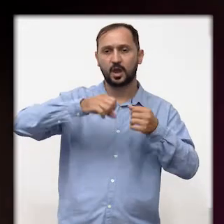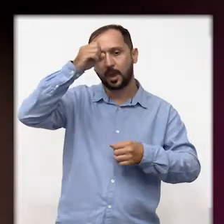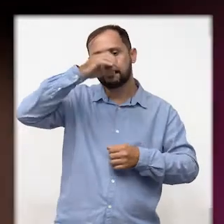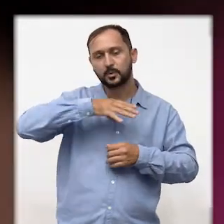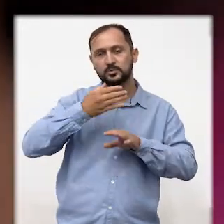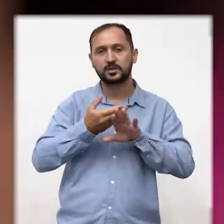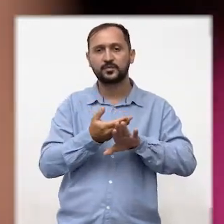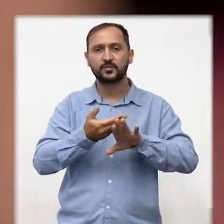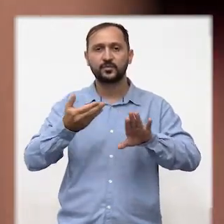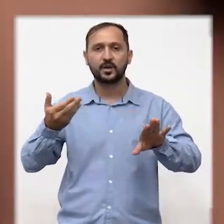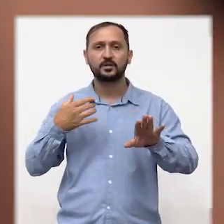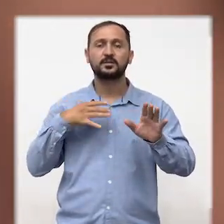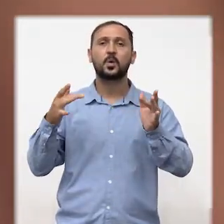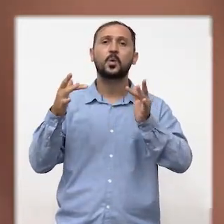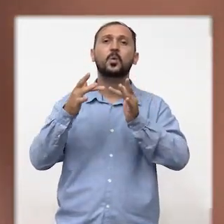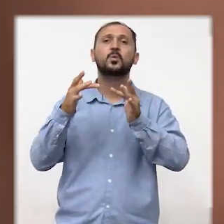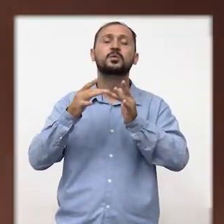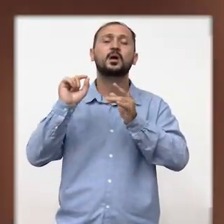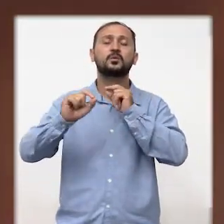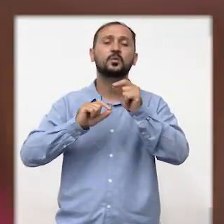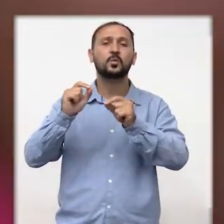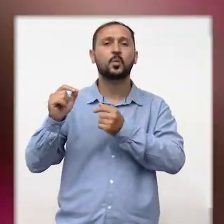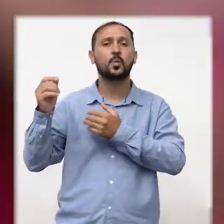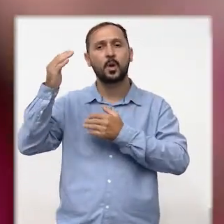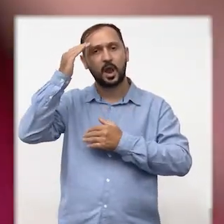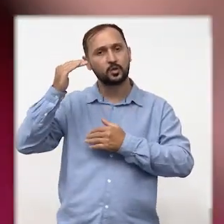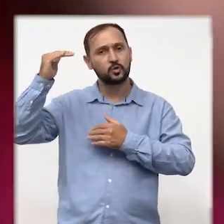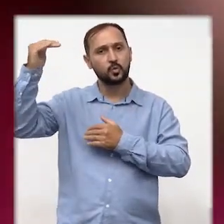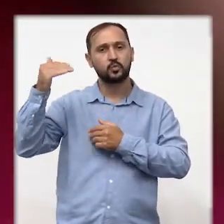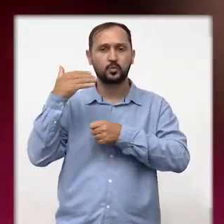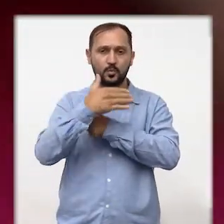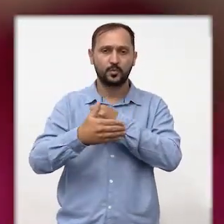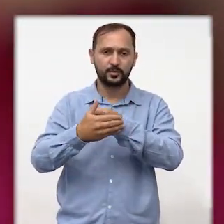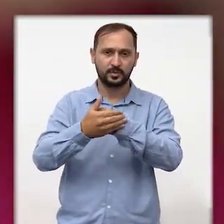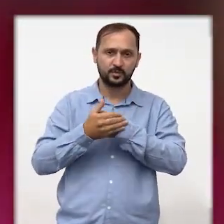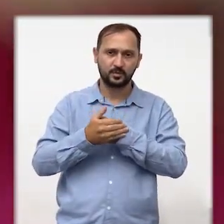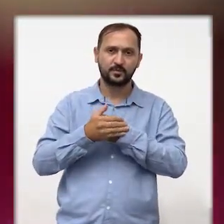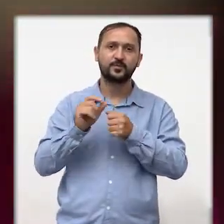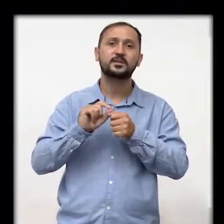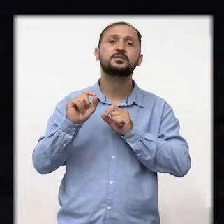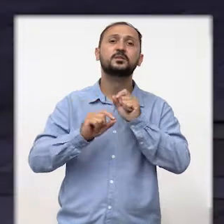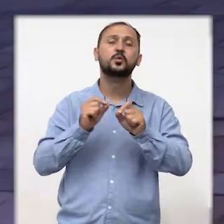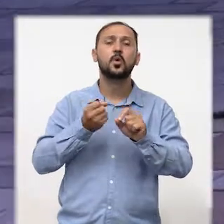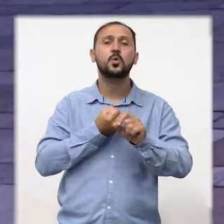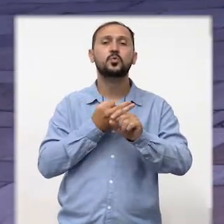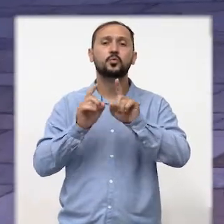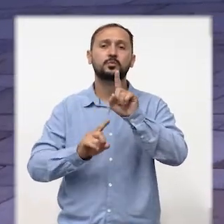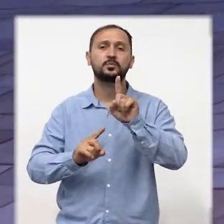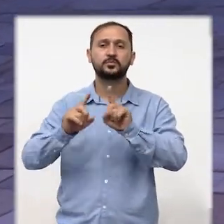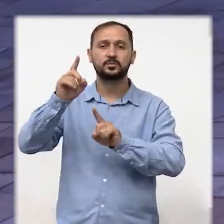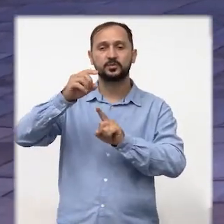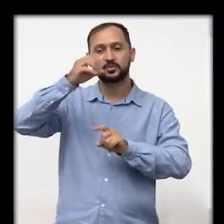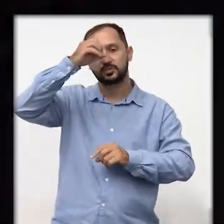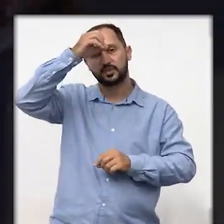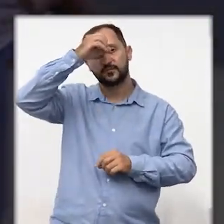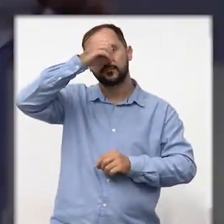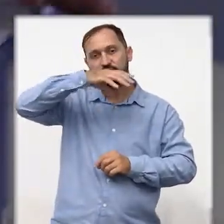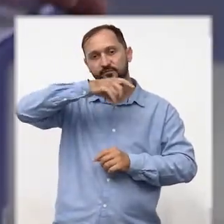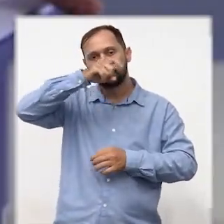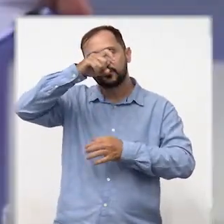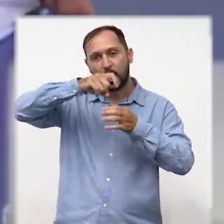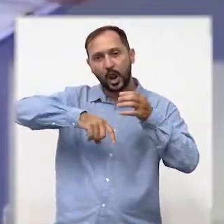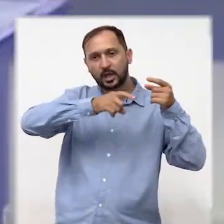abuso ficam afastadas de adultos protetores fora de casa, fazendo com que o número de atos de